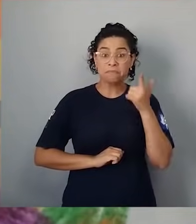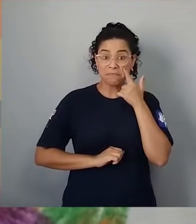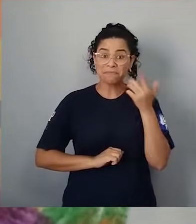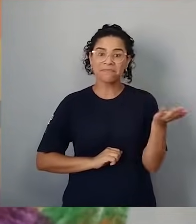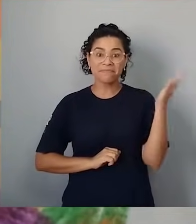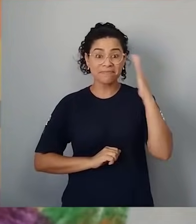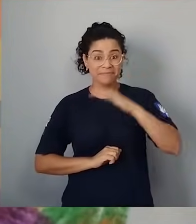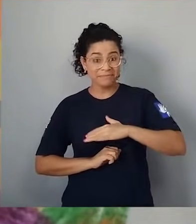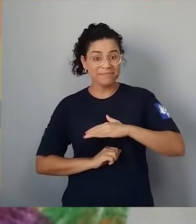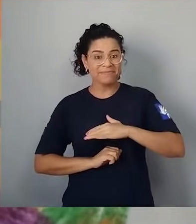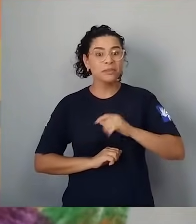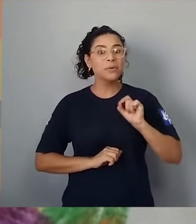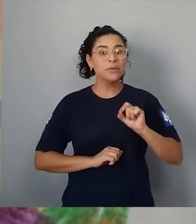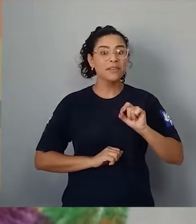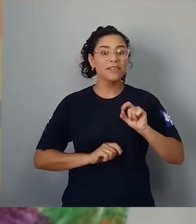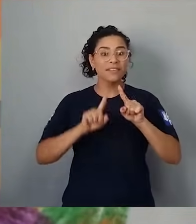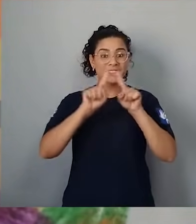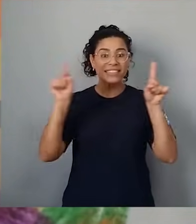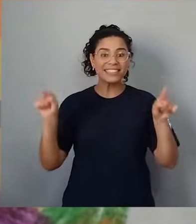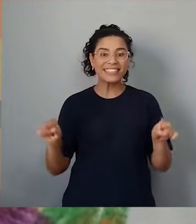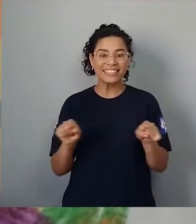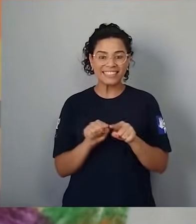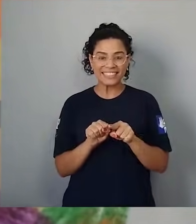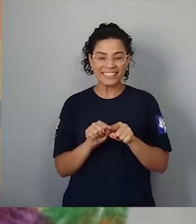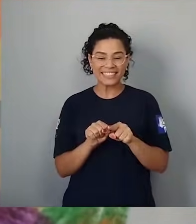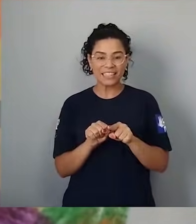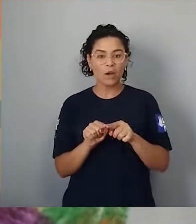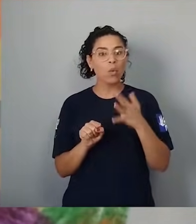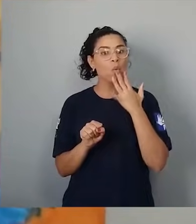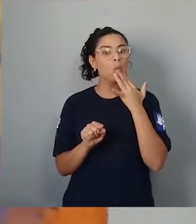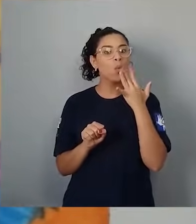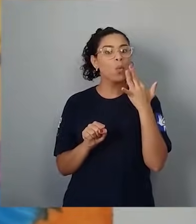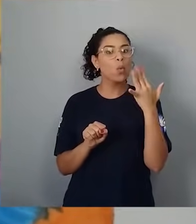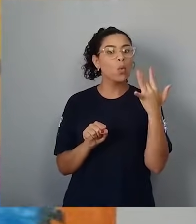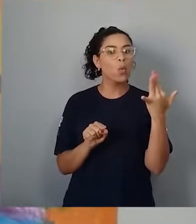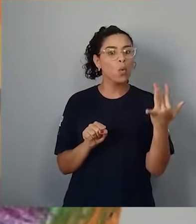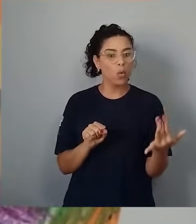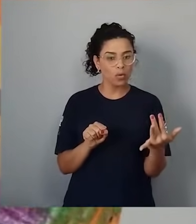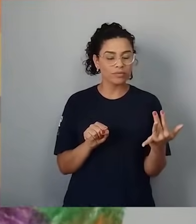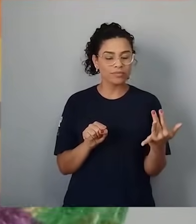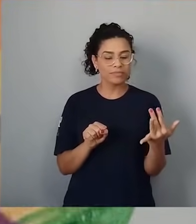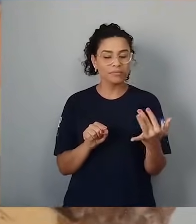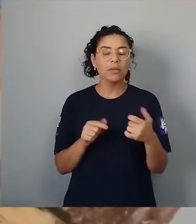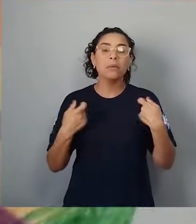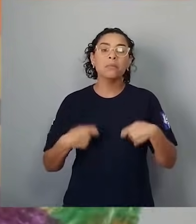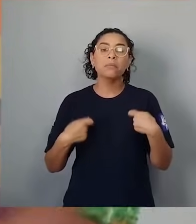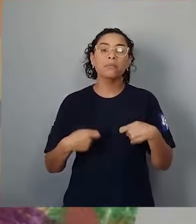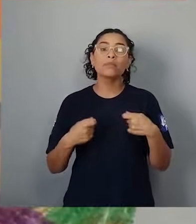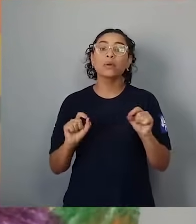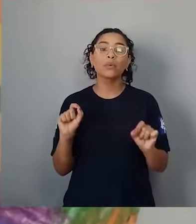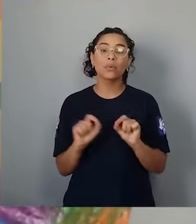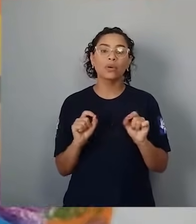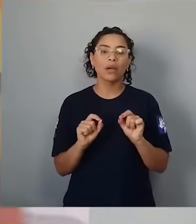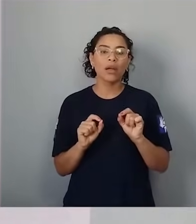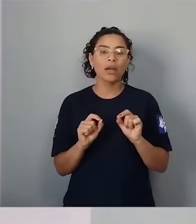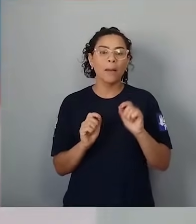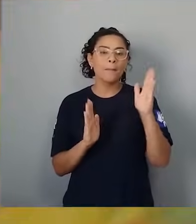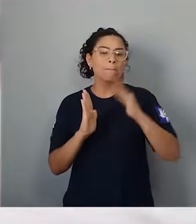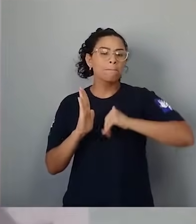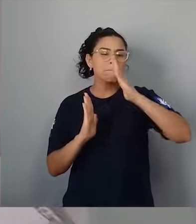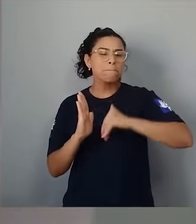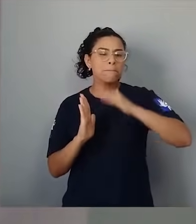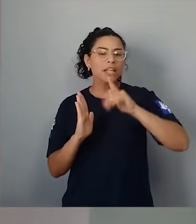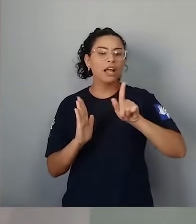Vamos fazer um carbono colorido? A primeira coisa que você precisa fazer é pintar uma folha assim bem colorida com giz de